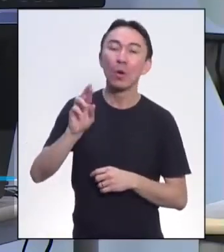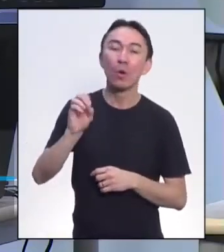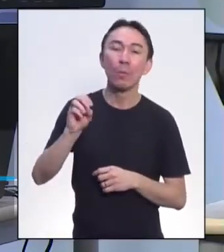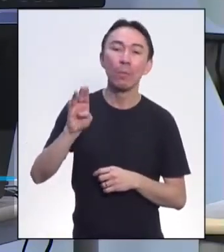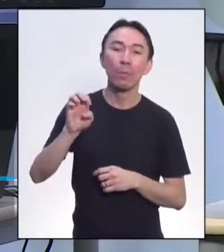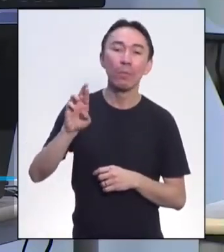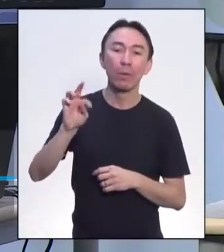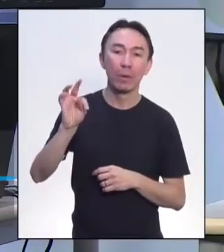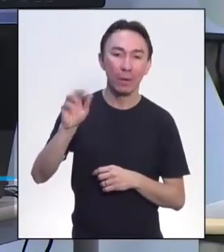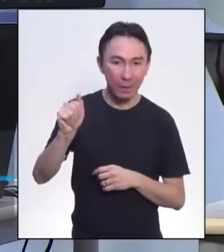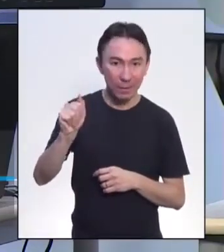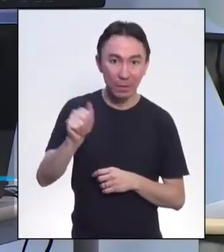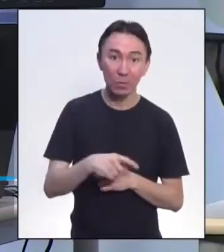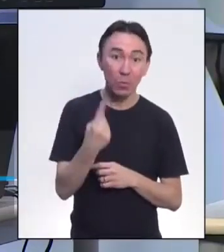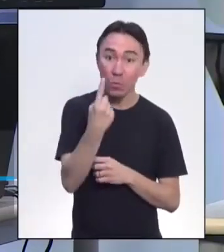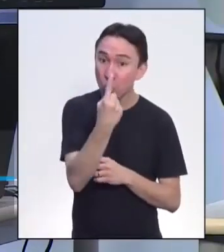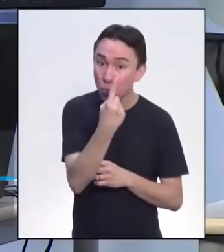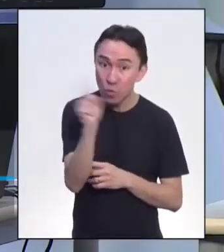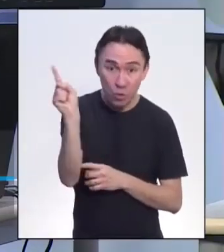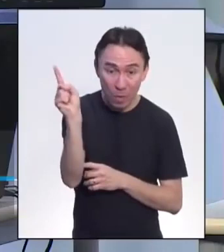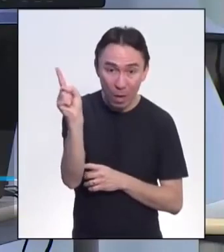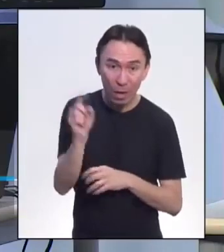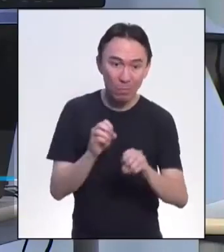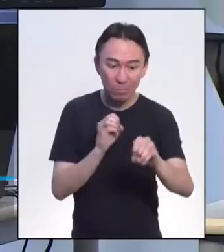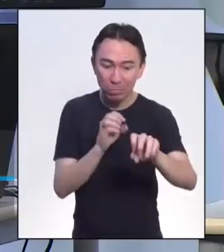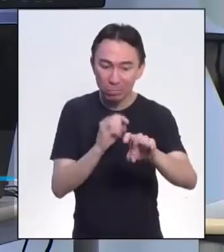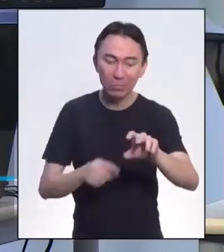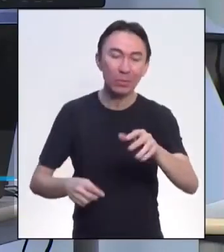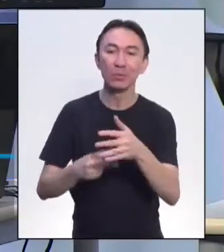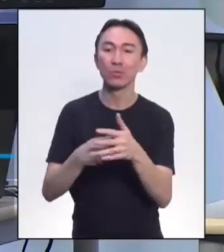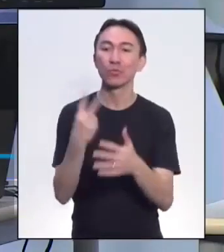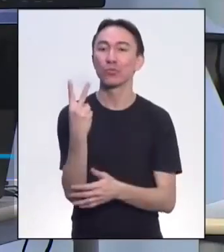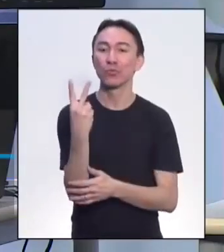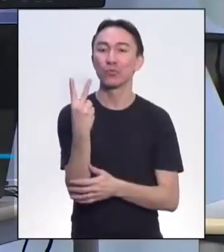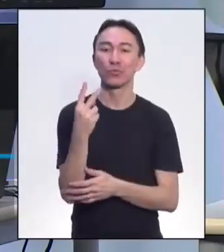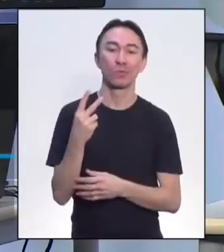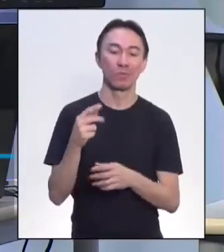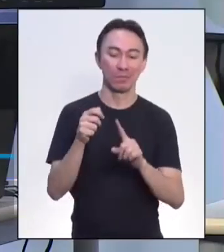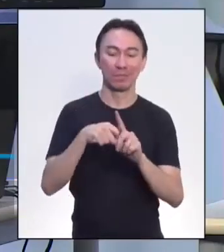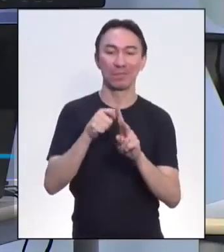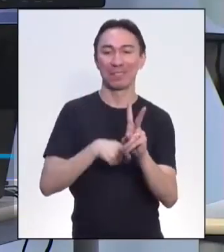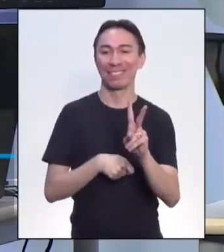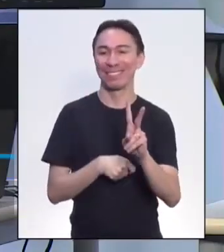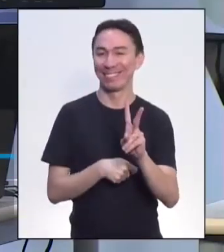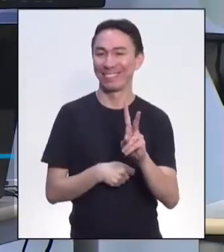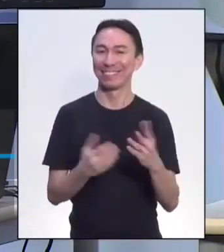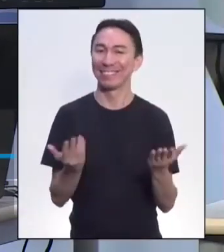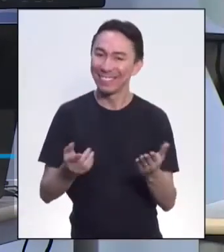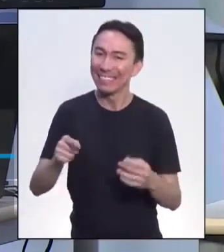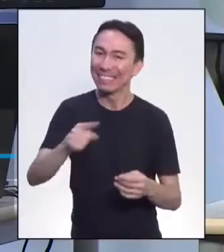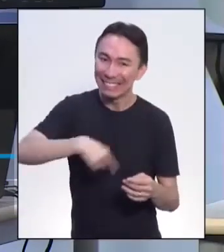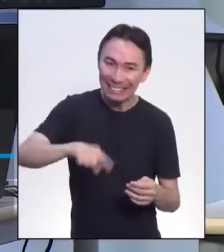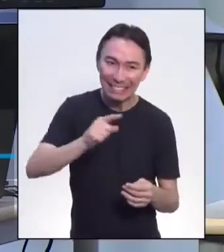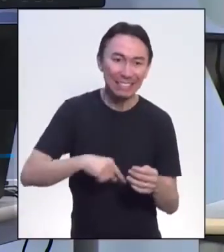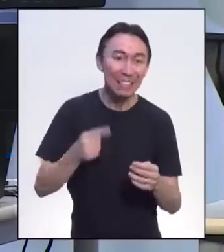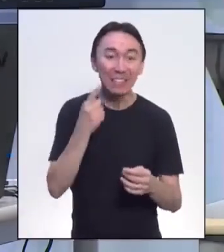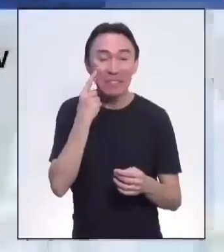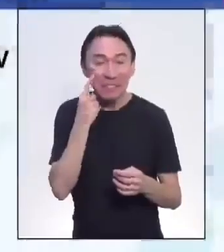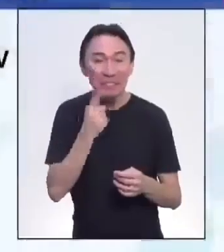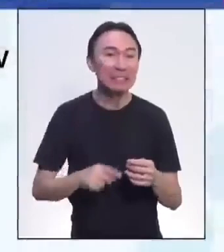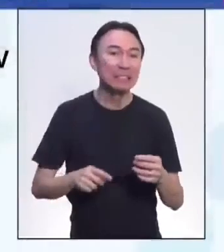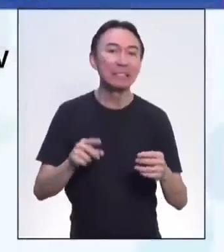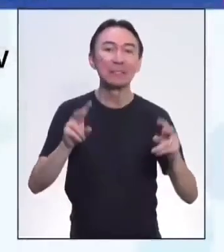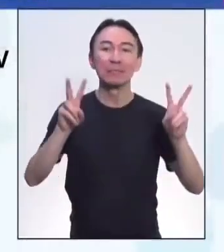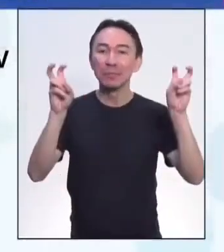nós estamos na nossa última aula do segundo bimestre. Isso mesmo. Hoje nós vamos falar da intersecção gráfica entre as funções do